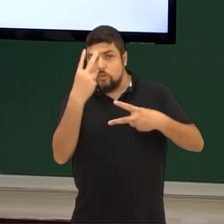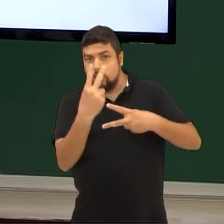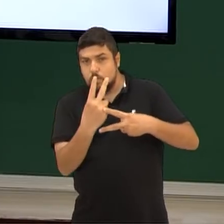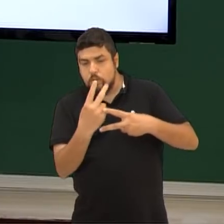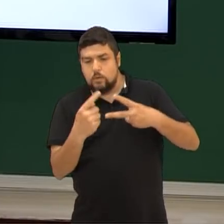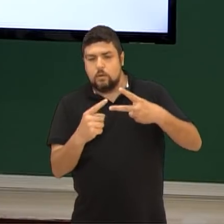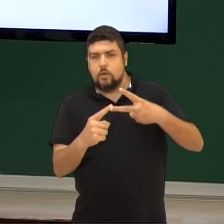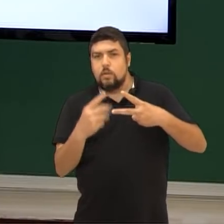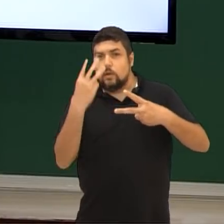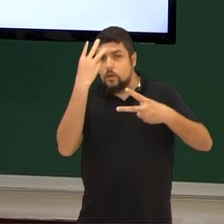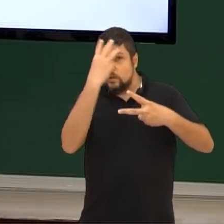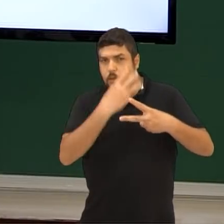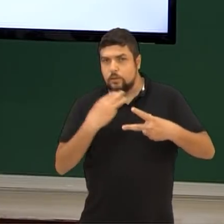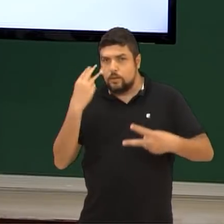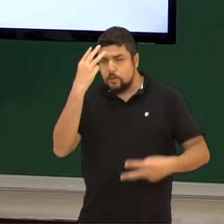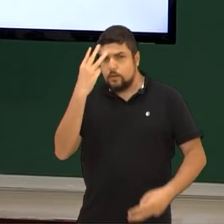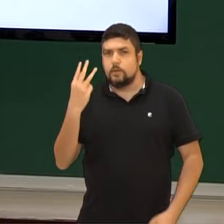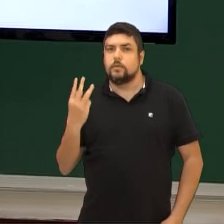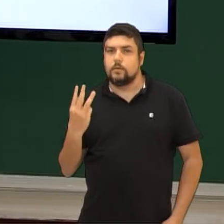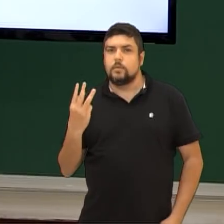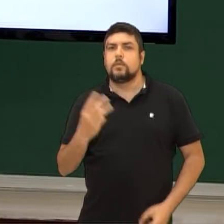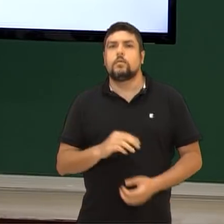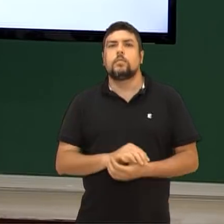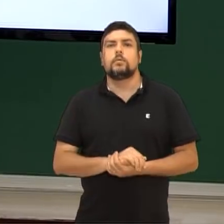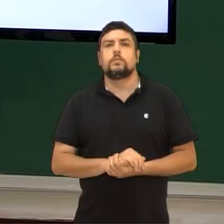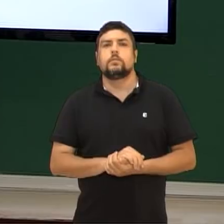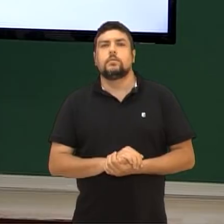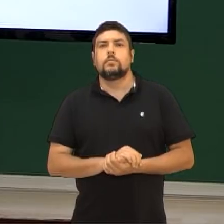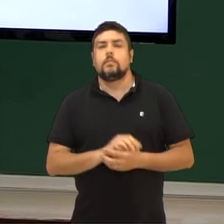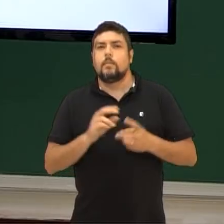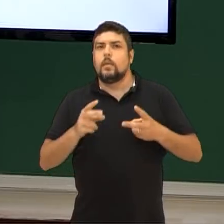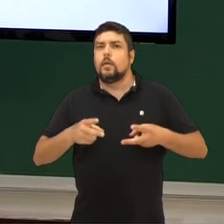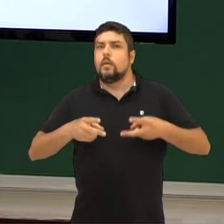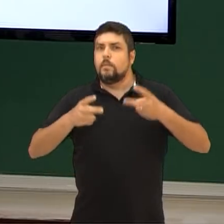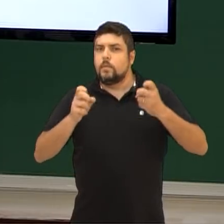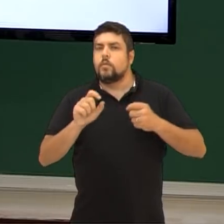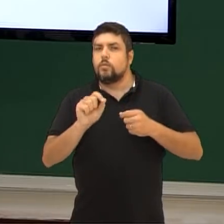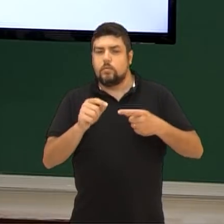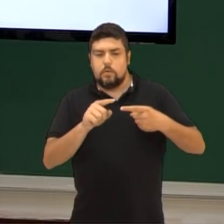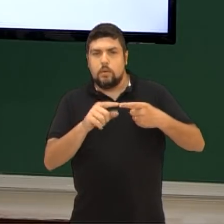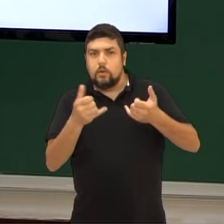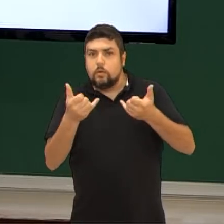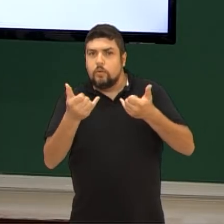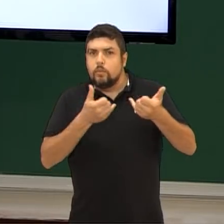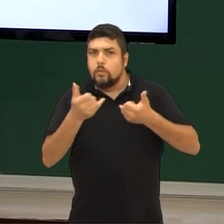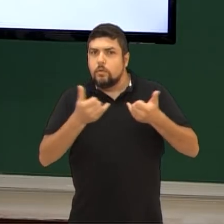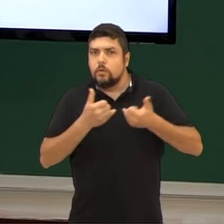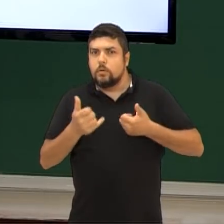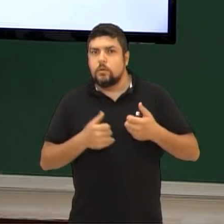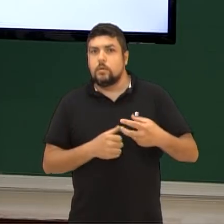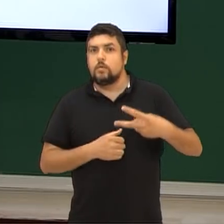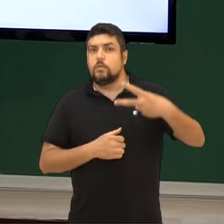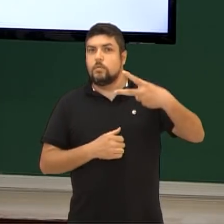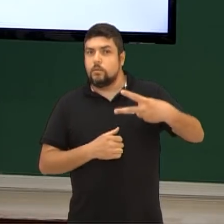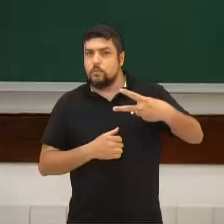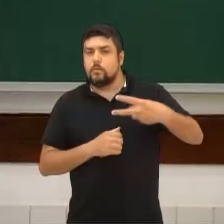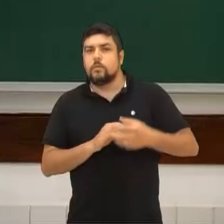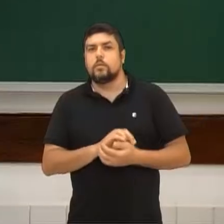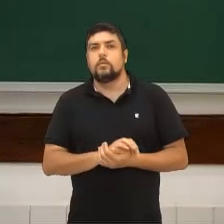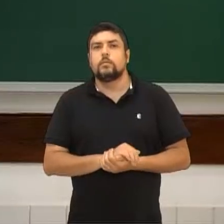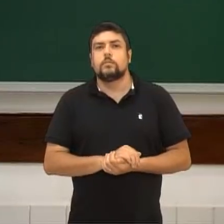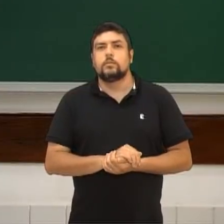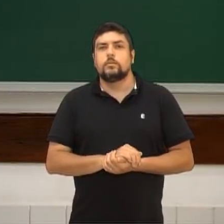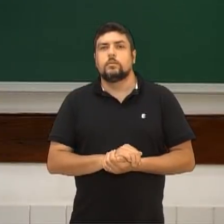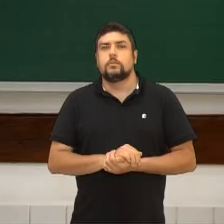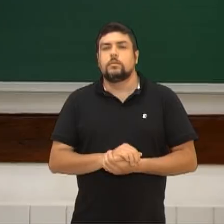Tente identificar, não esquecendo que são 2 vezes, são 2 informações que ele quer, de 2 horas e de 3